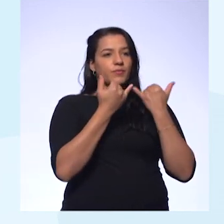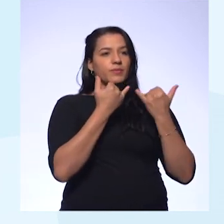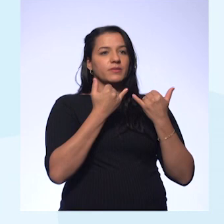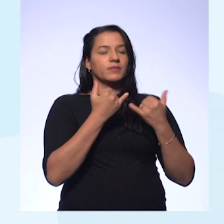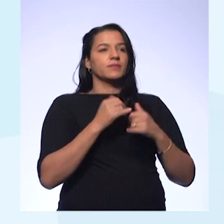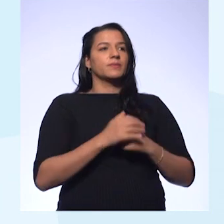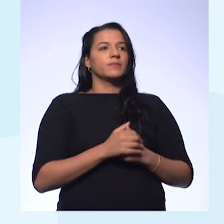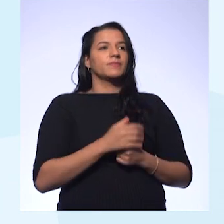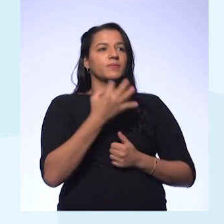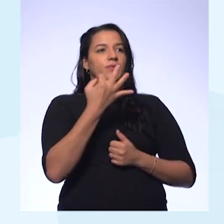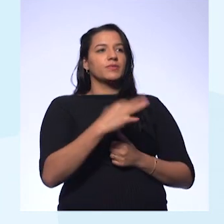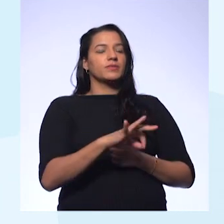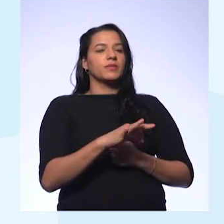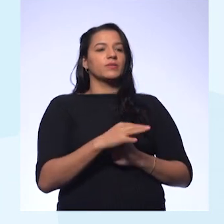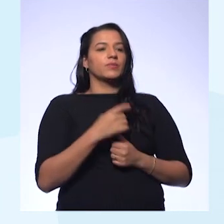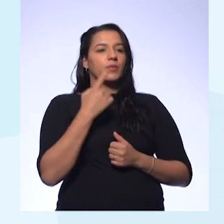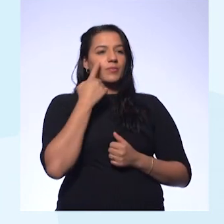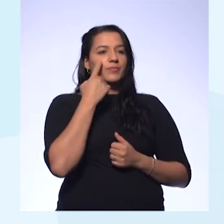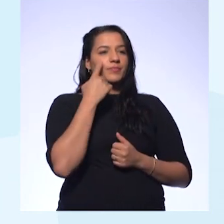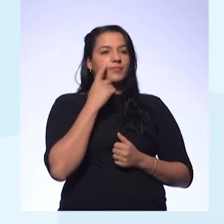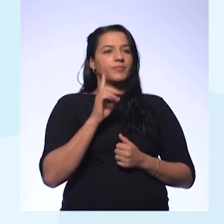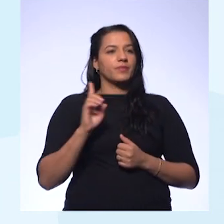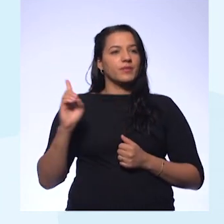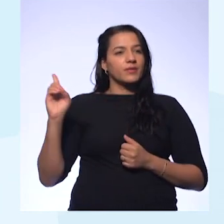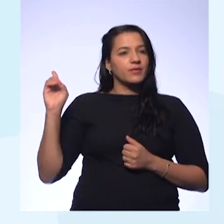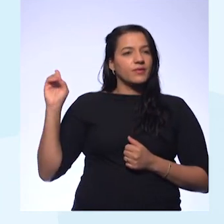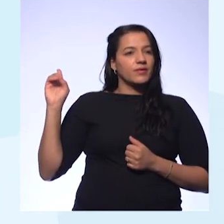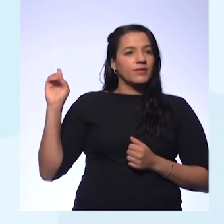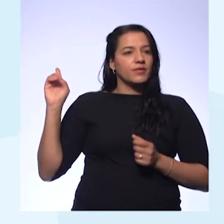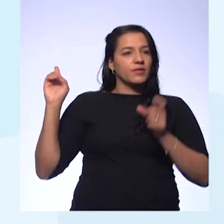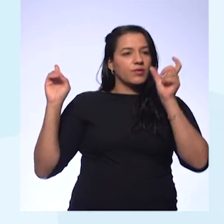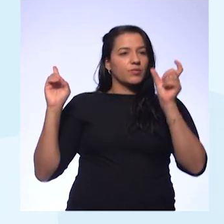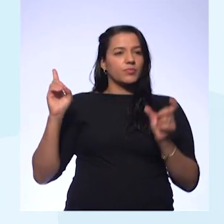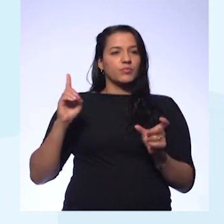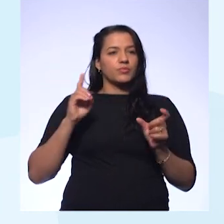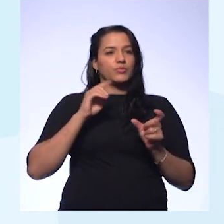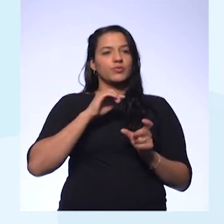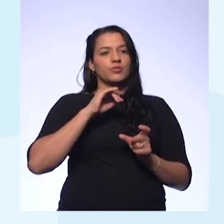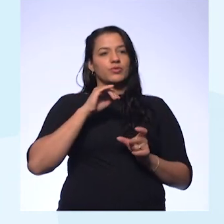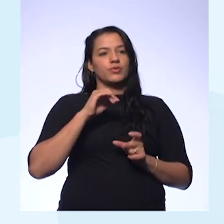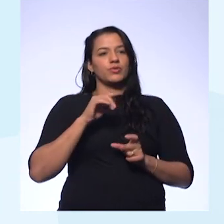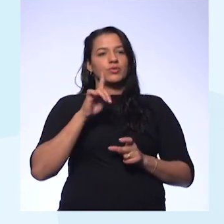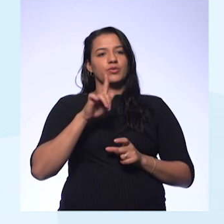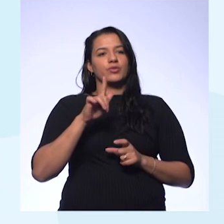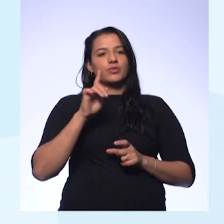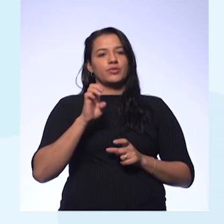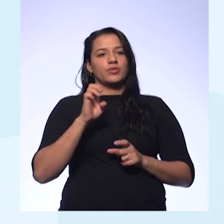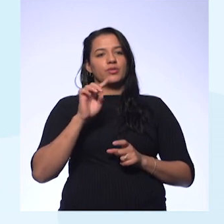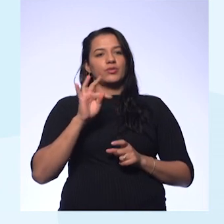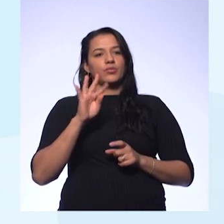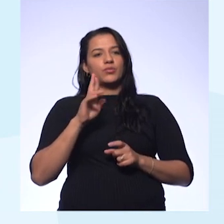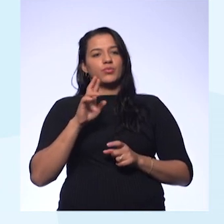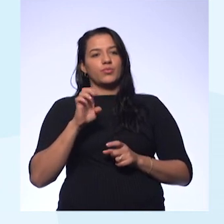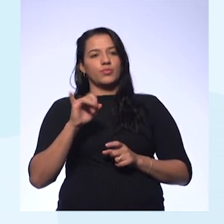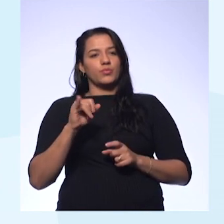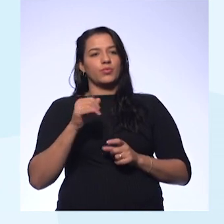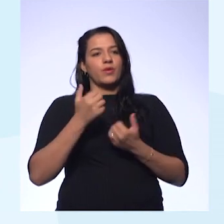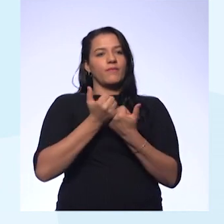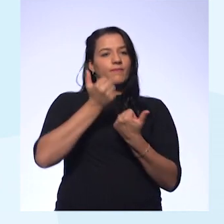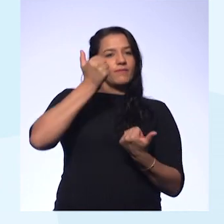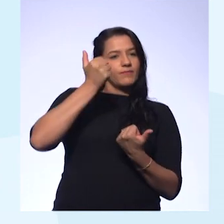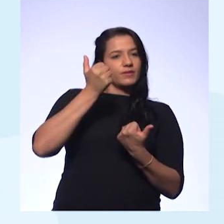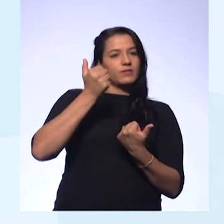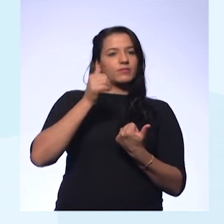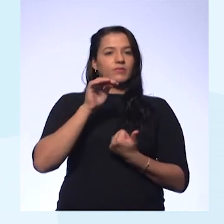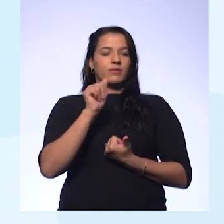erro em acerto, tá? Então, ali na telinha onde aparece o Getúlio Vargas, aparece que o vice dele foi o Antônio Carlos. Na verdade, não. O